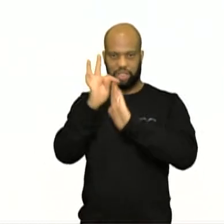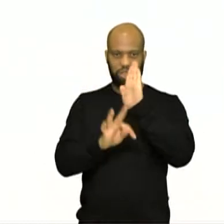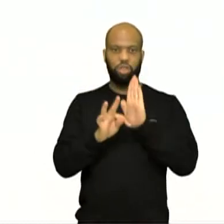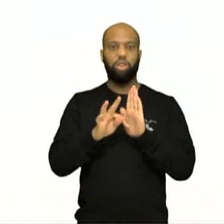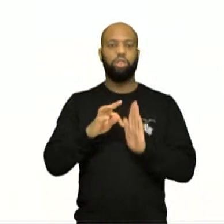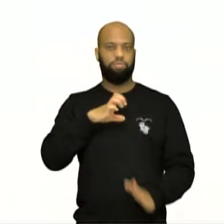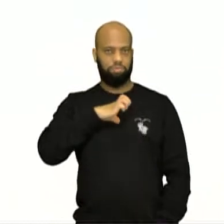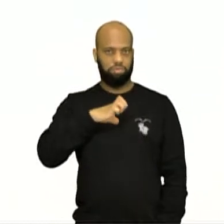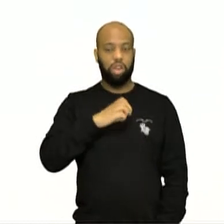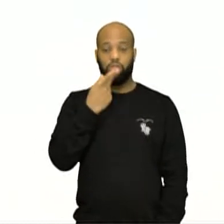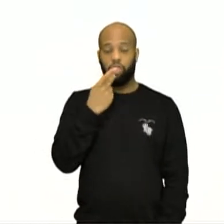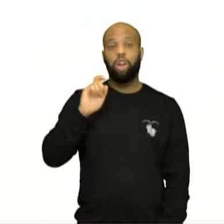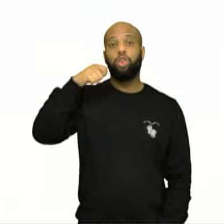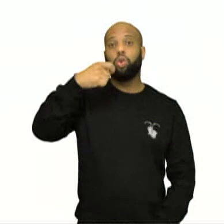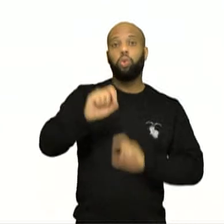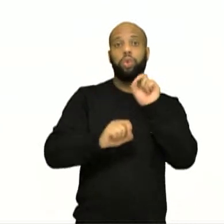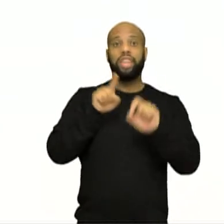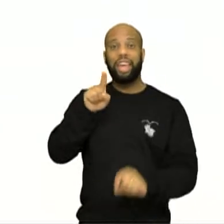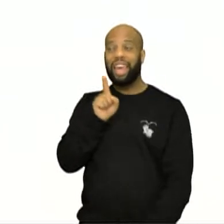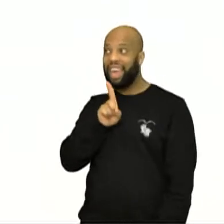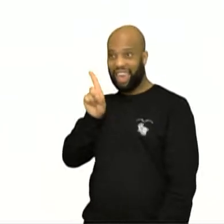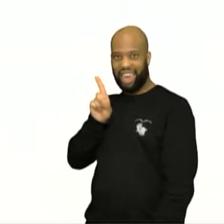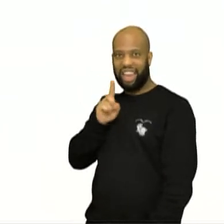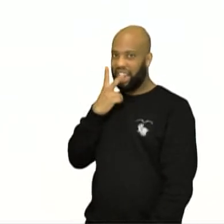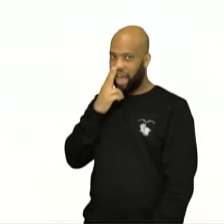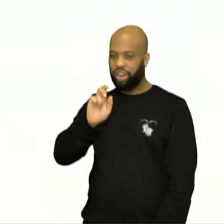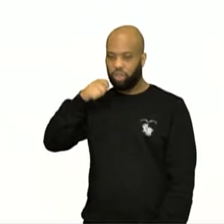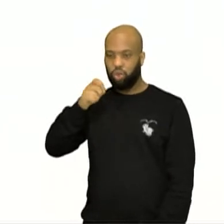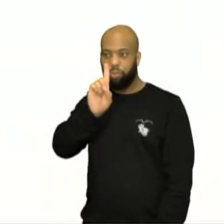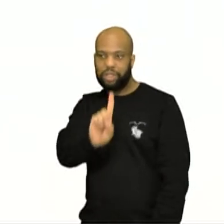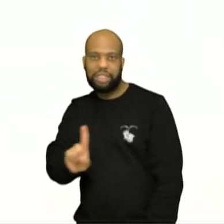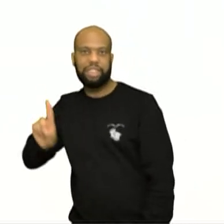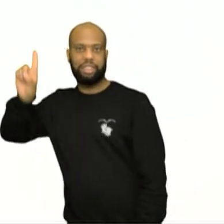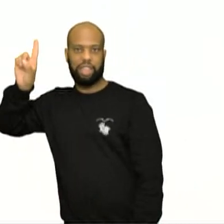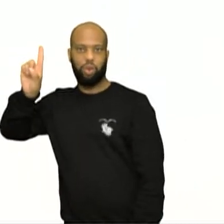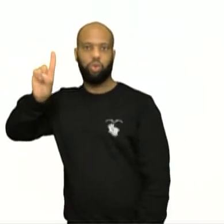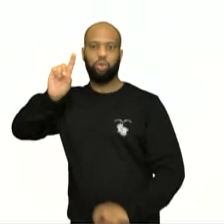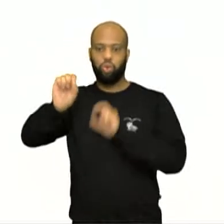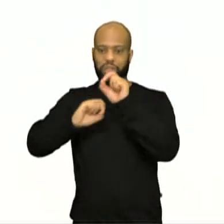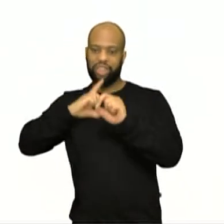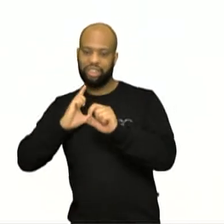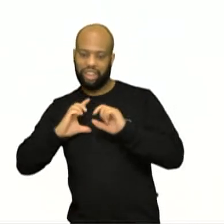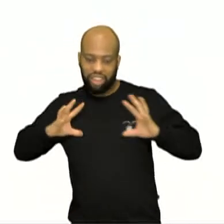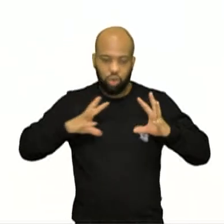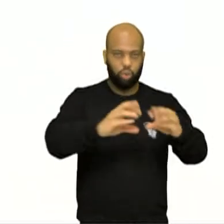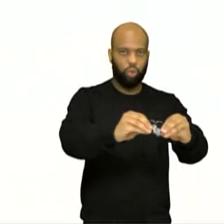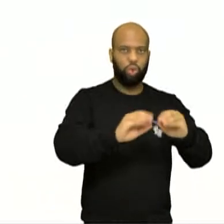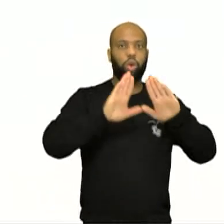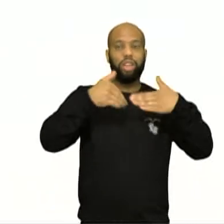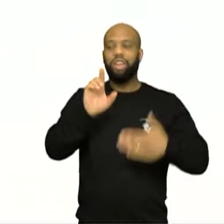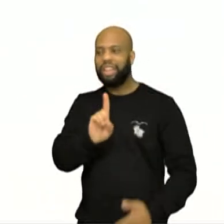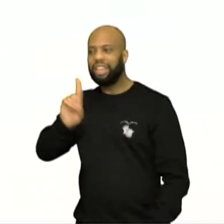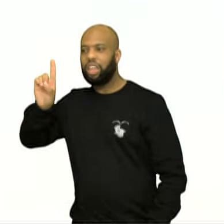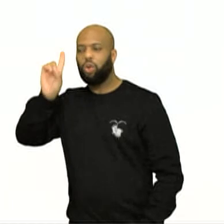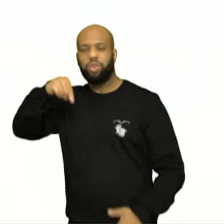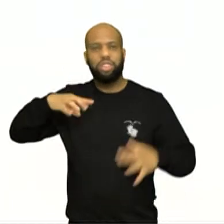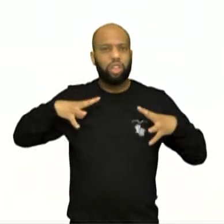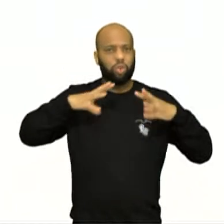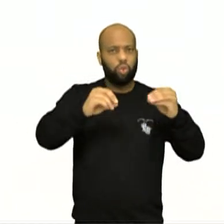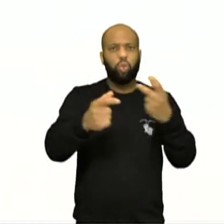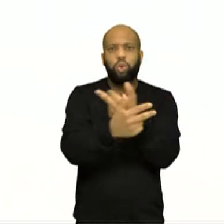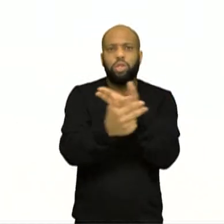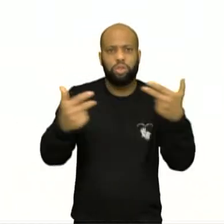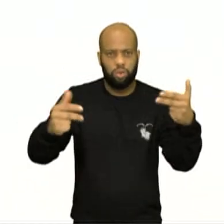sua concepção de Deus como um ser imanente. Ele diz o seguinte: Deus é causa imanente de todas